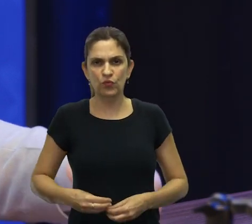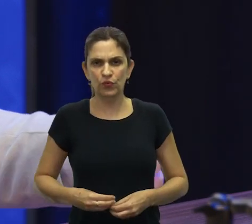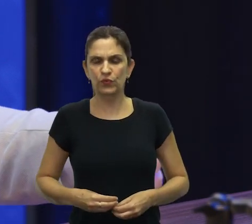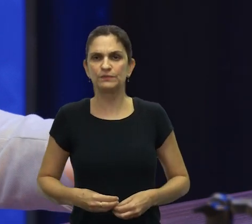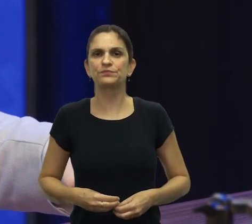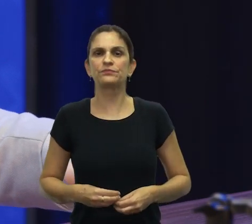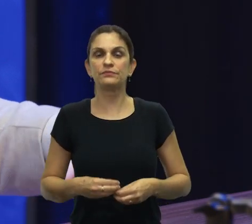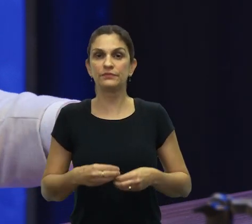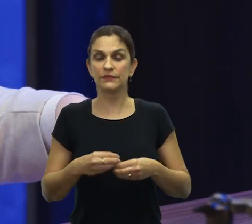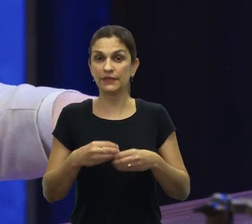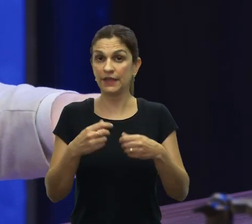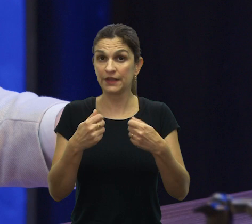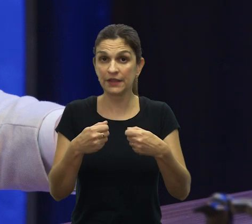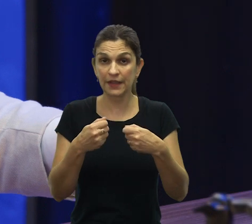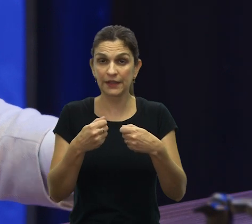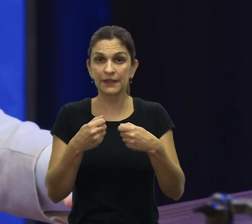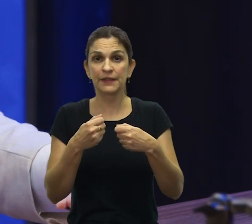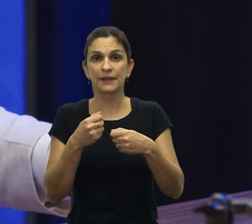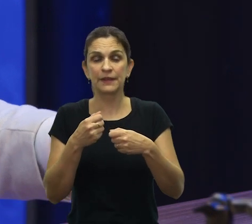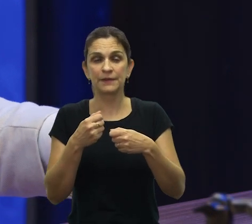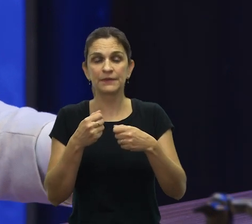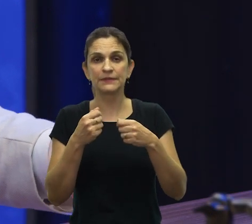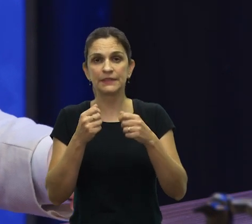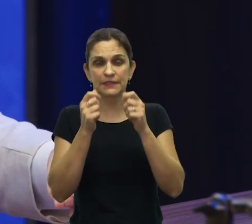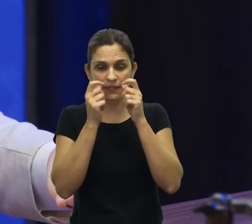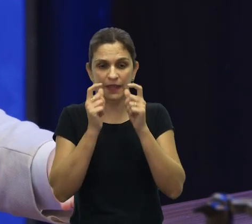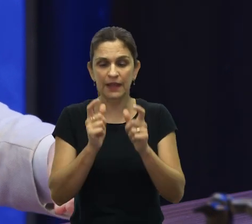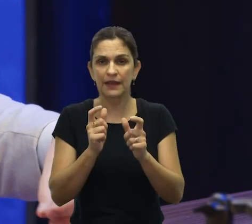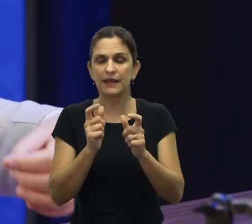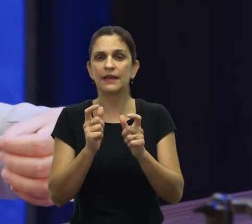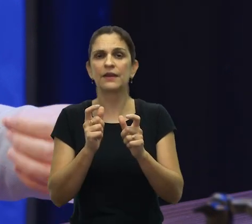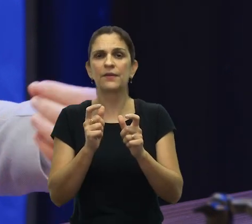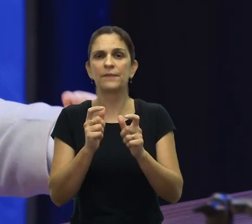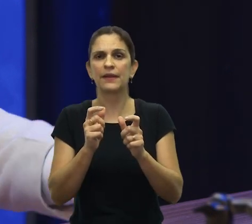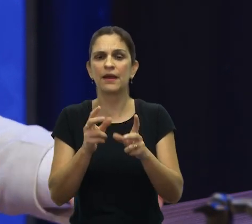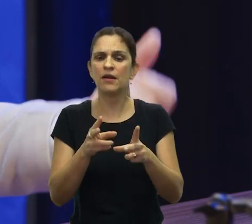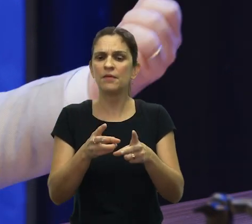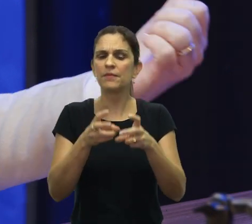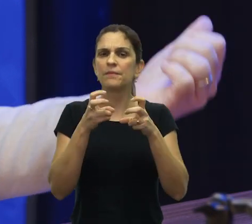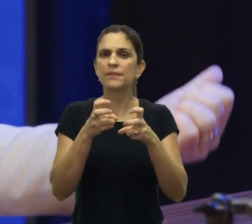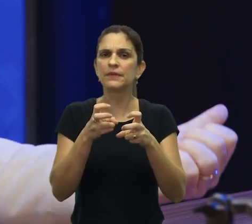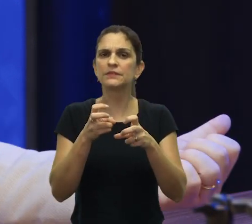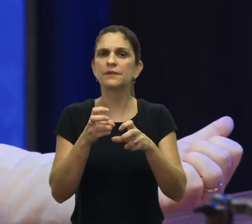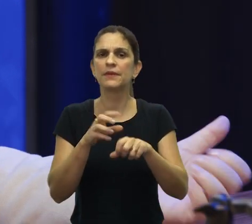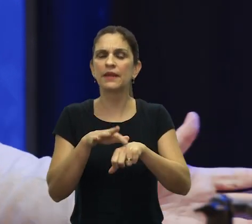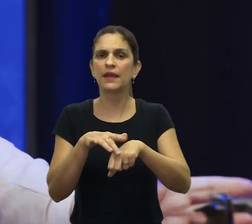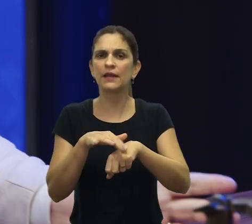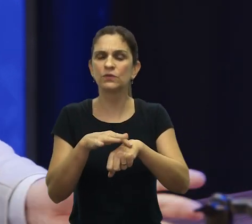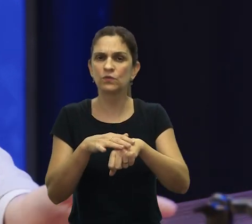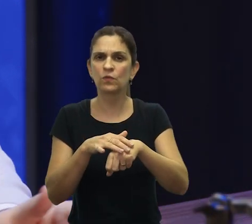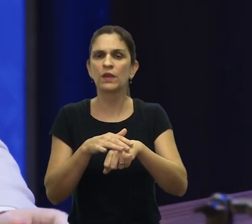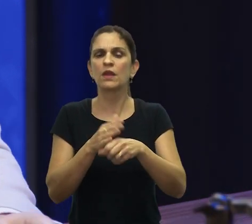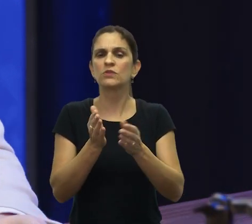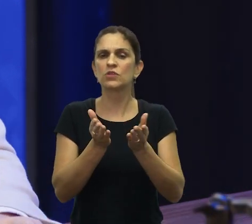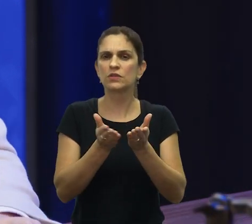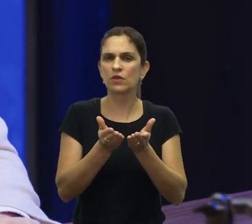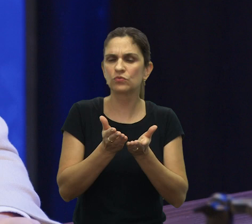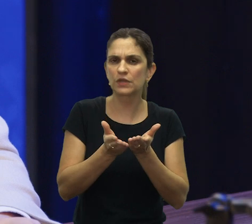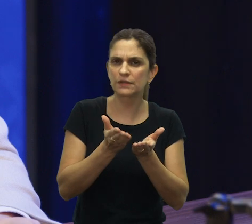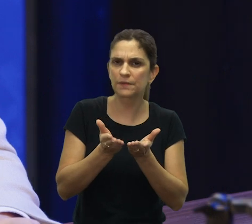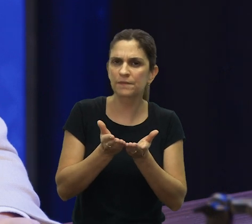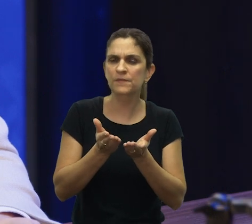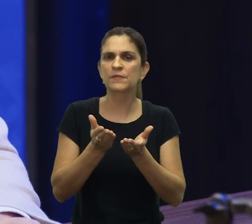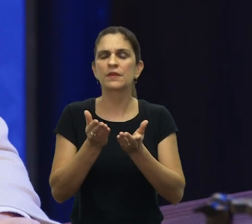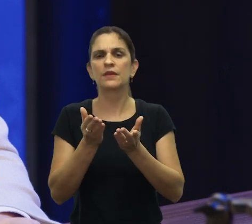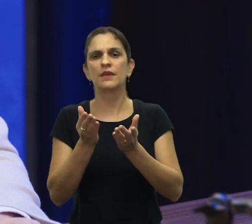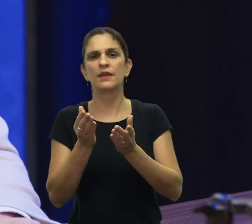até endometriomas, que são aqueles cistos no ovário, que pode acontecer em decorrência da endometriose. O tratamento é clínico, então a